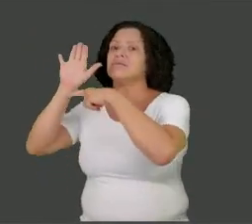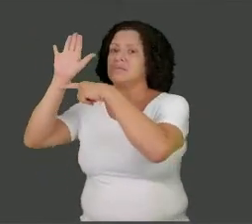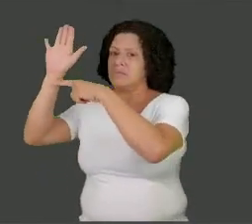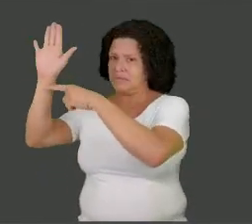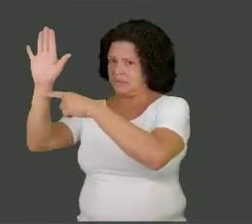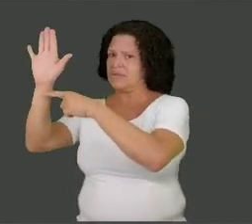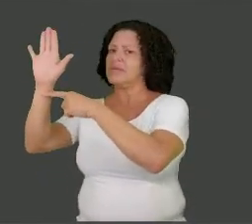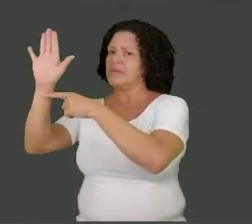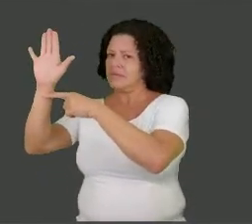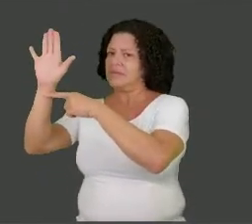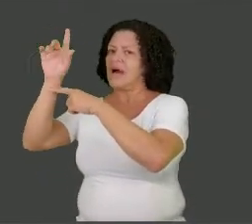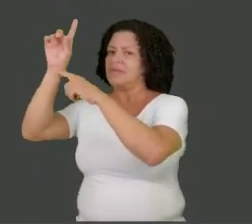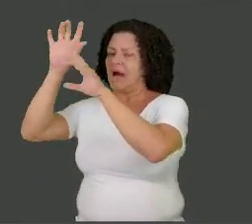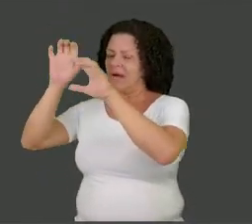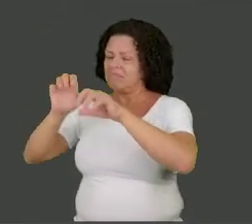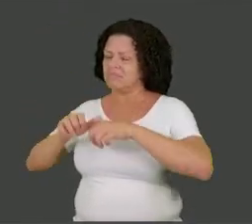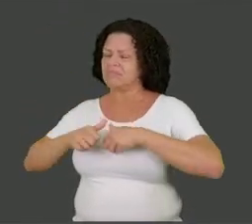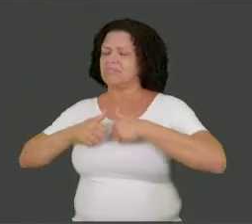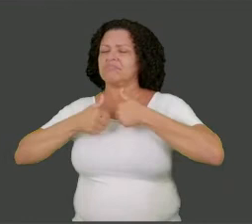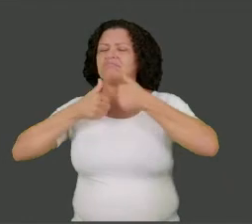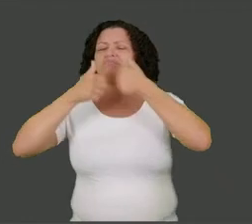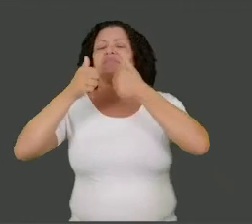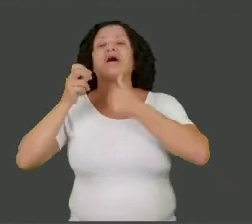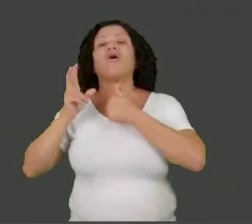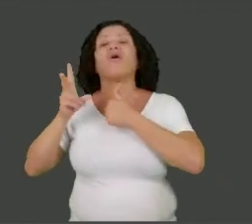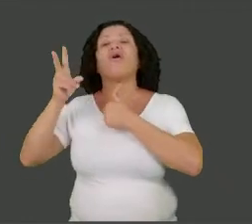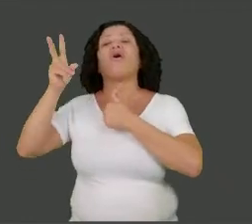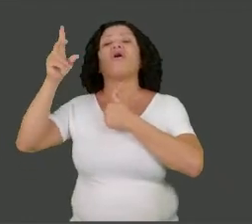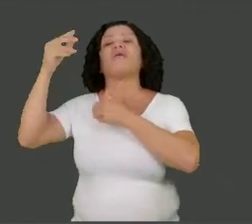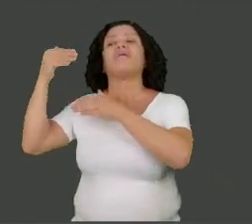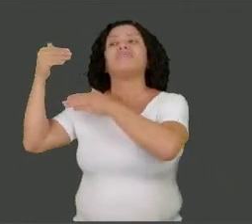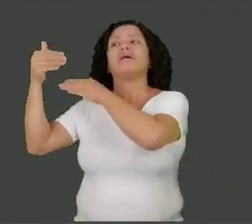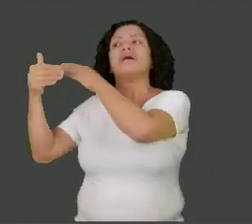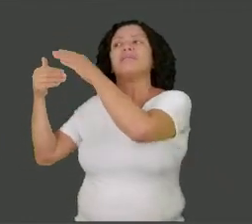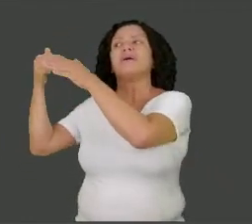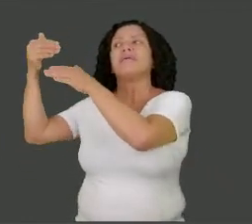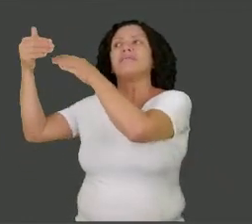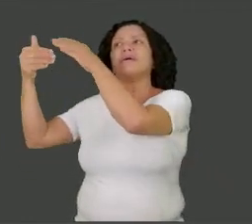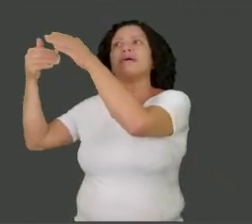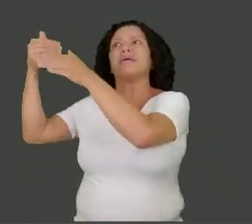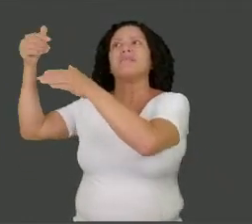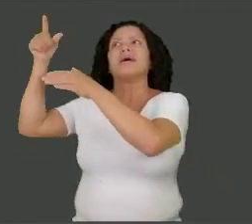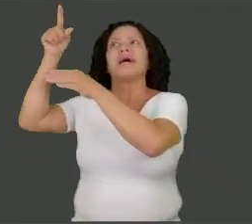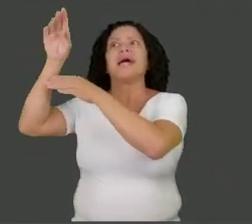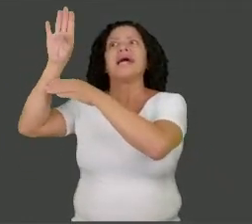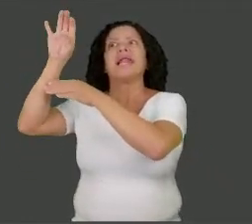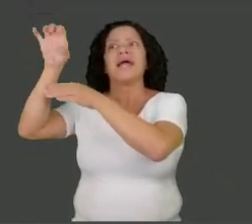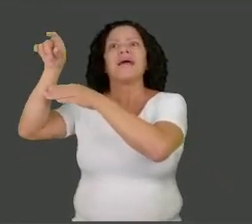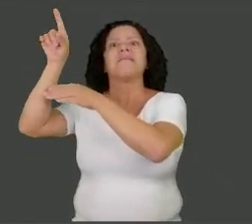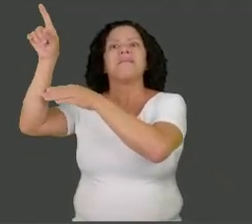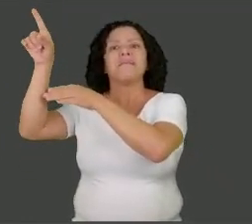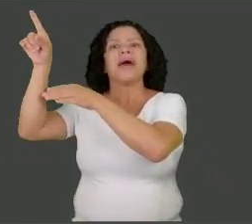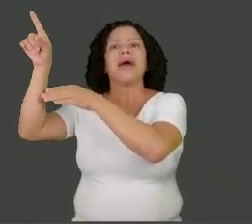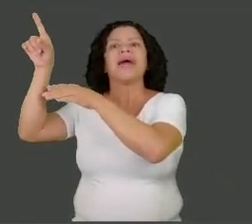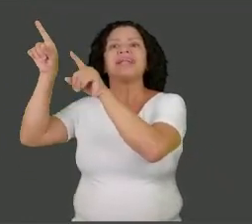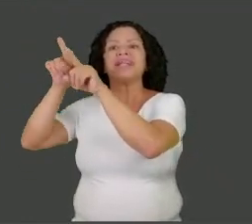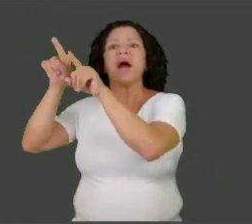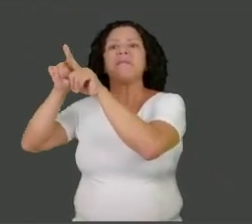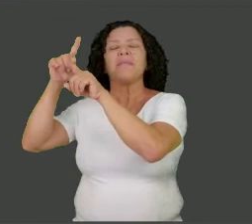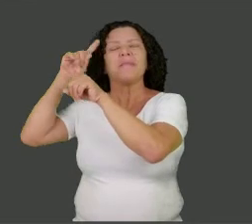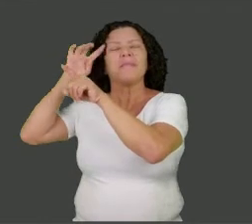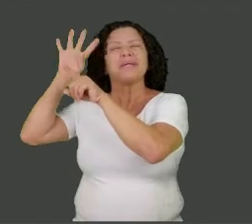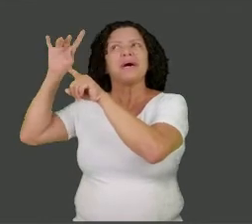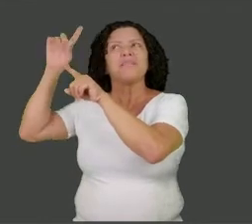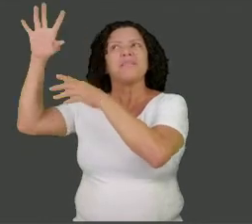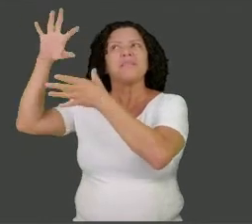irmão na sua recuperação, na continuidade da sua jornada, e ele também estando bem, certamente está emitindo esses